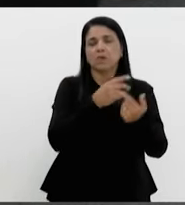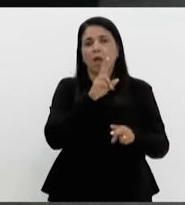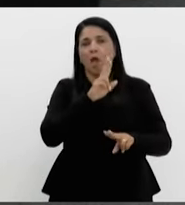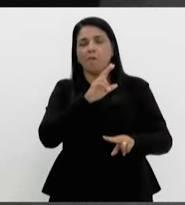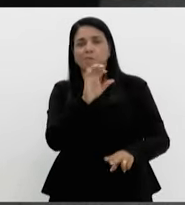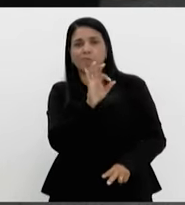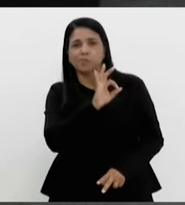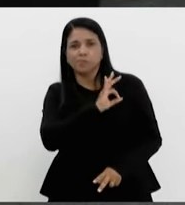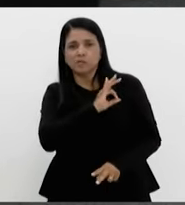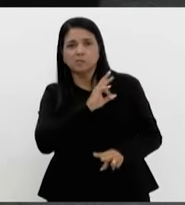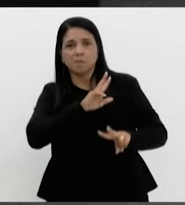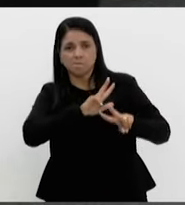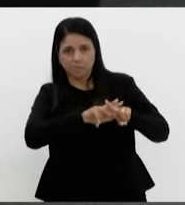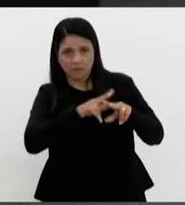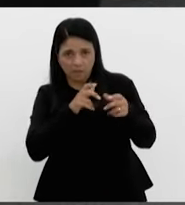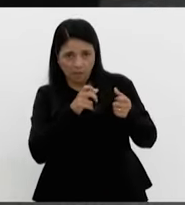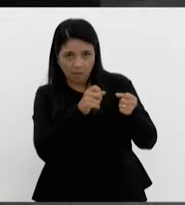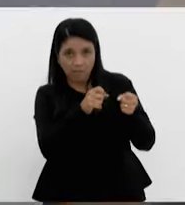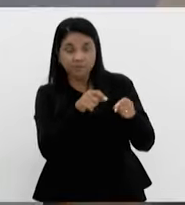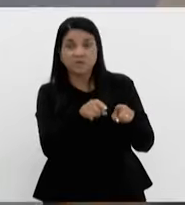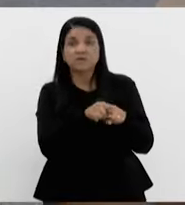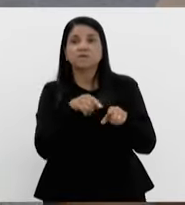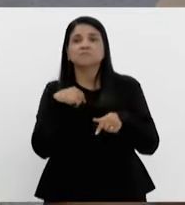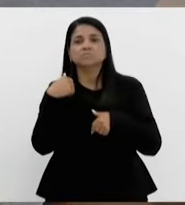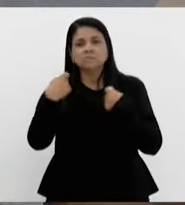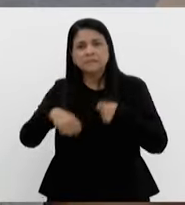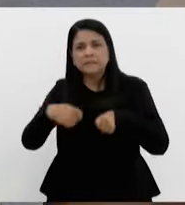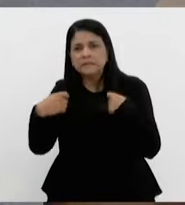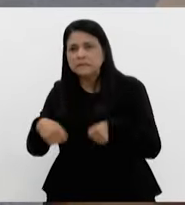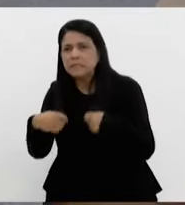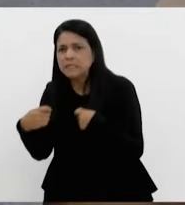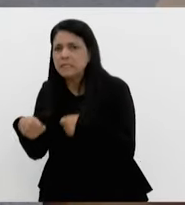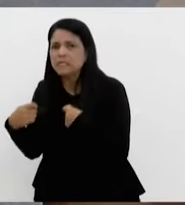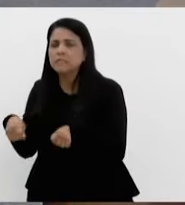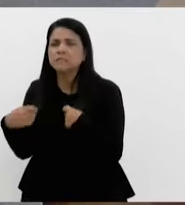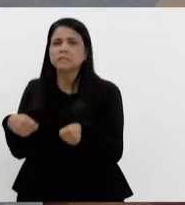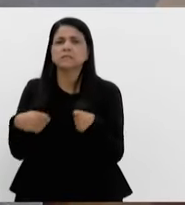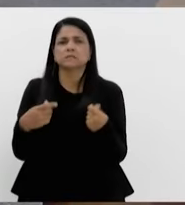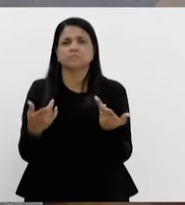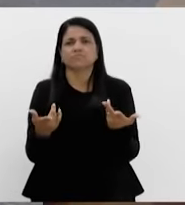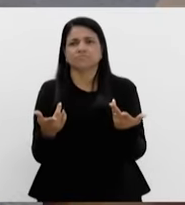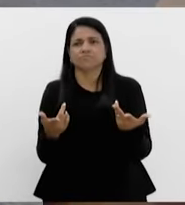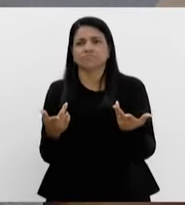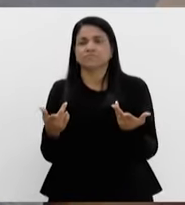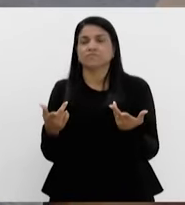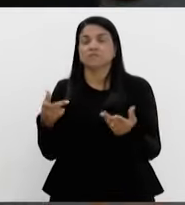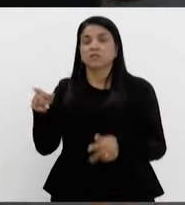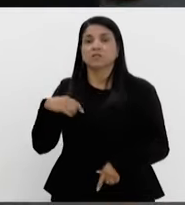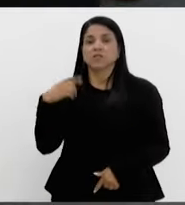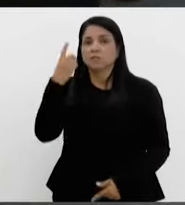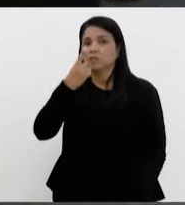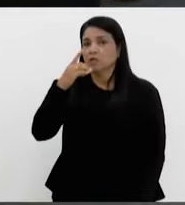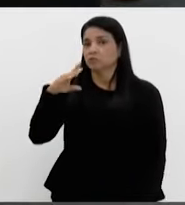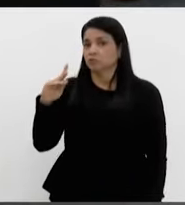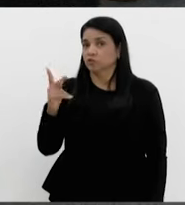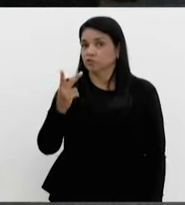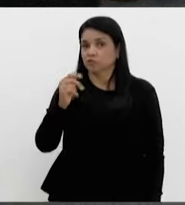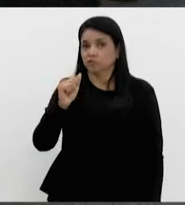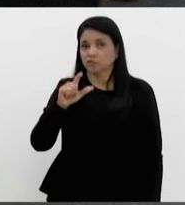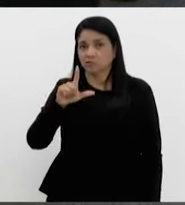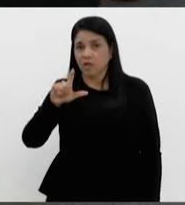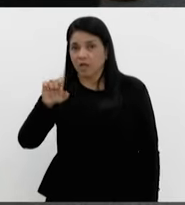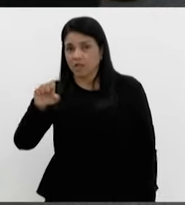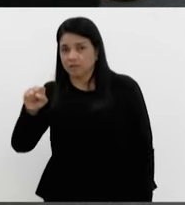CPI para investigar esses malfeitos na Polícia Penal. Então, o deputado Charles Batista, nosso colega, hoje conselheiro